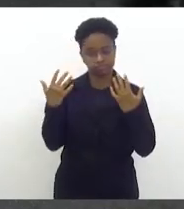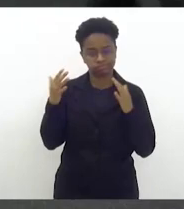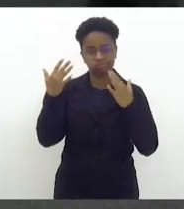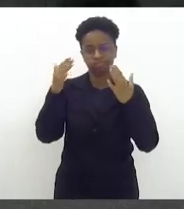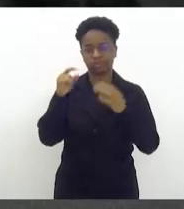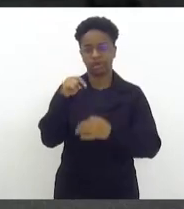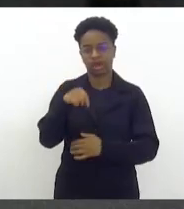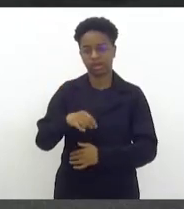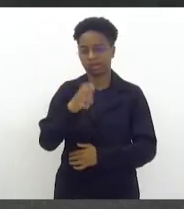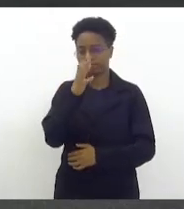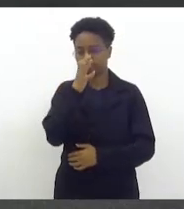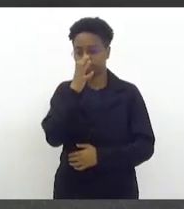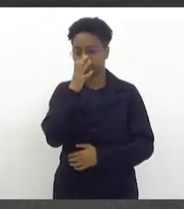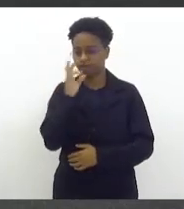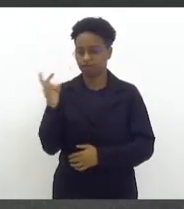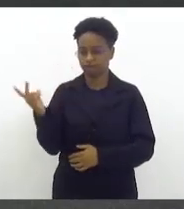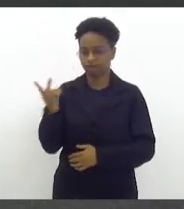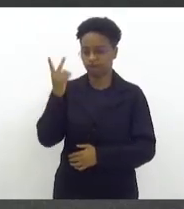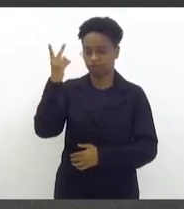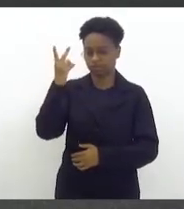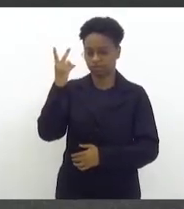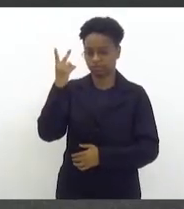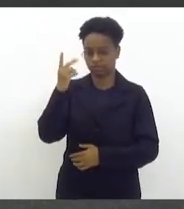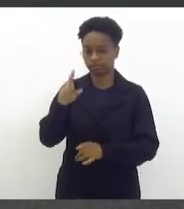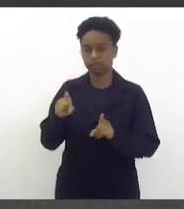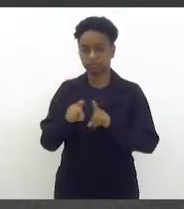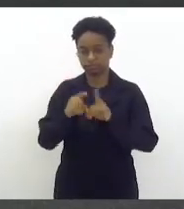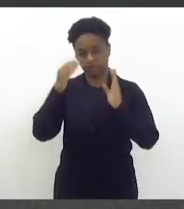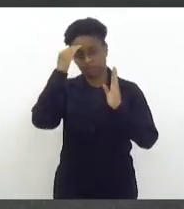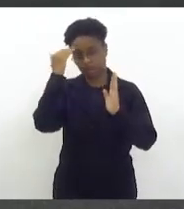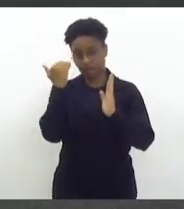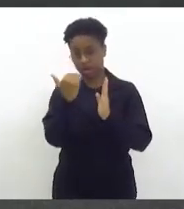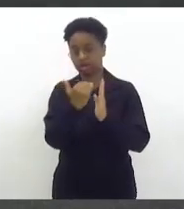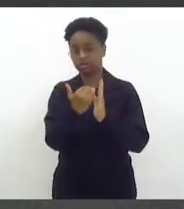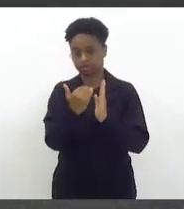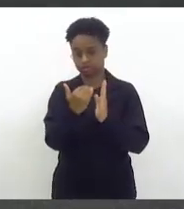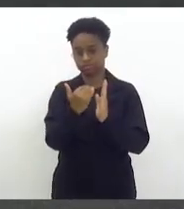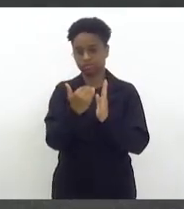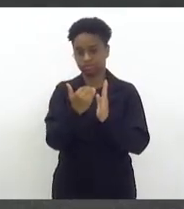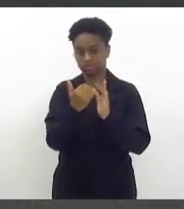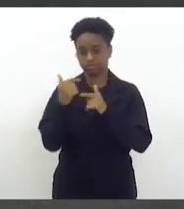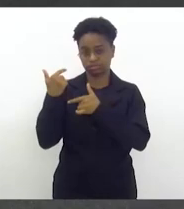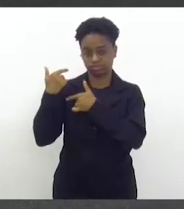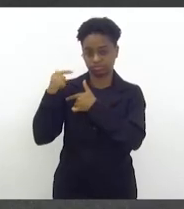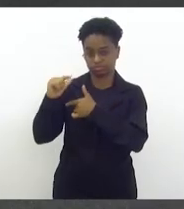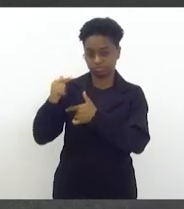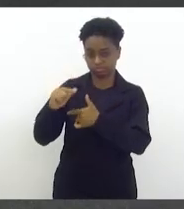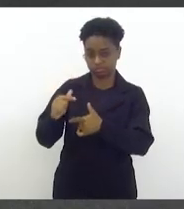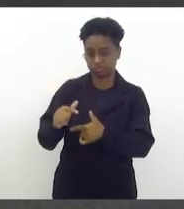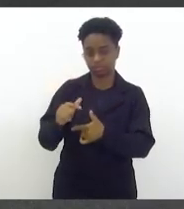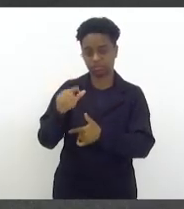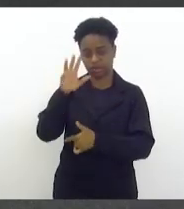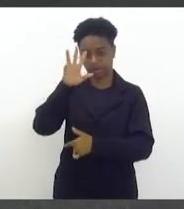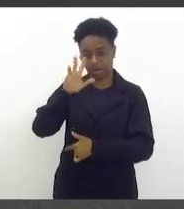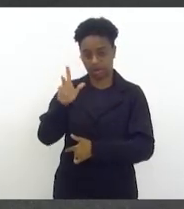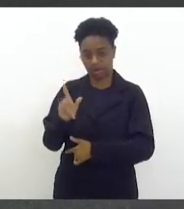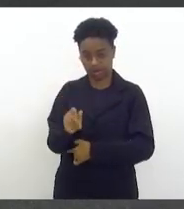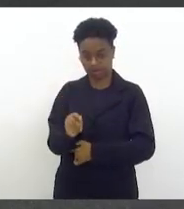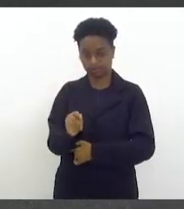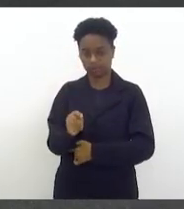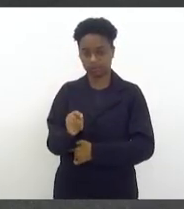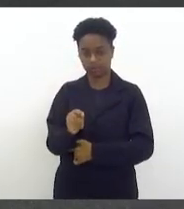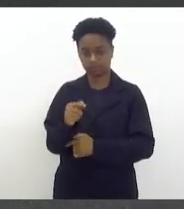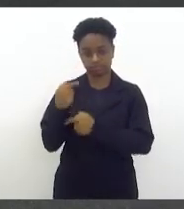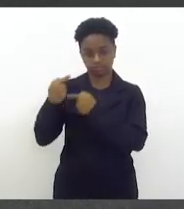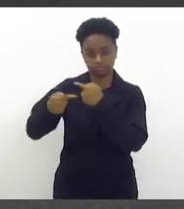prestigiada, valorizada e respeitada as tradições afrodescendentes.